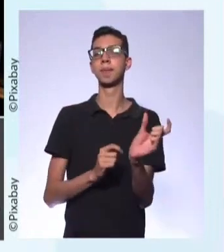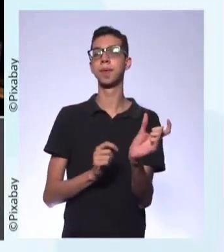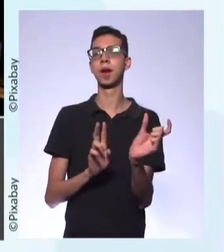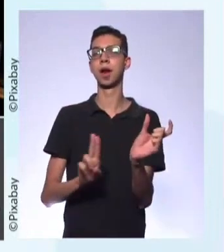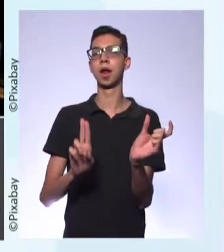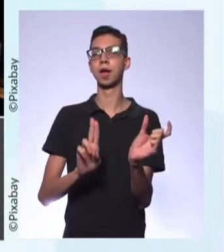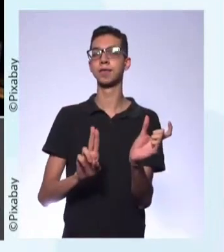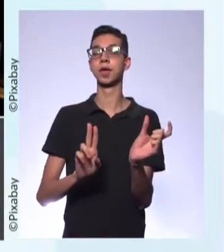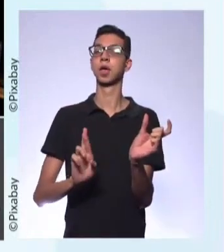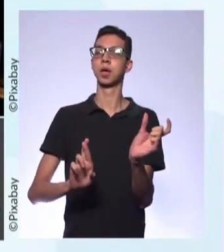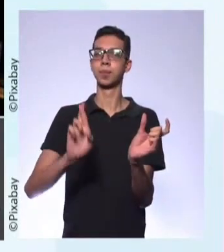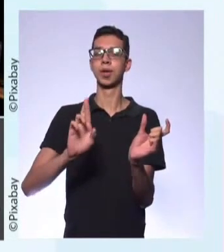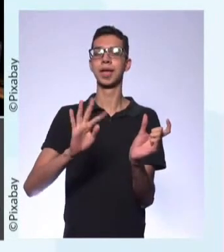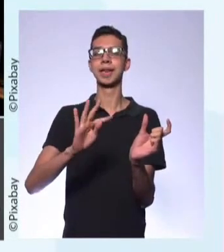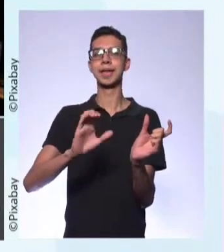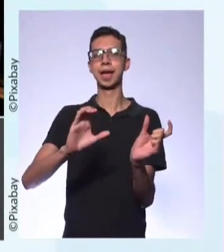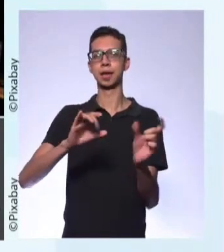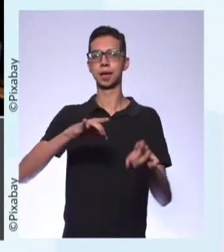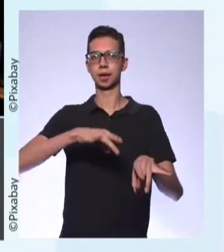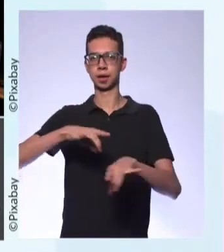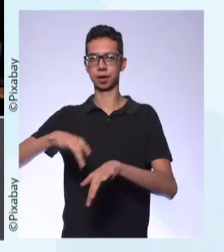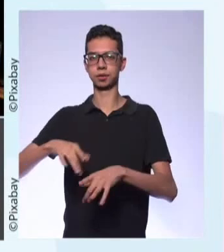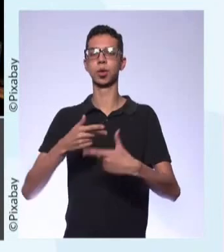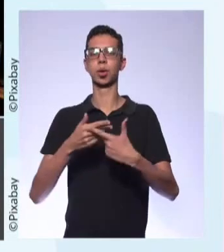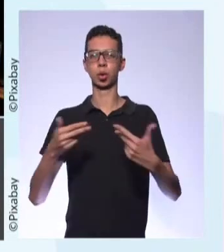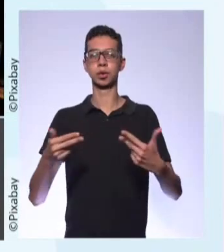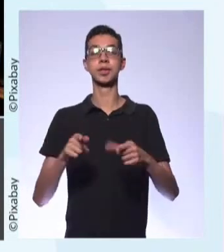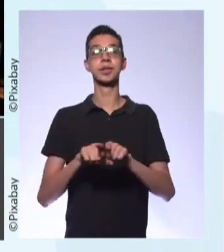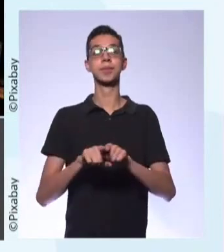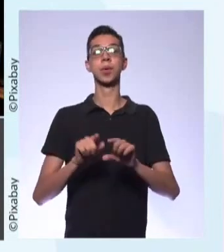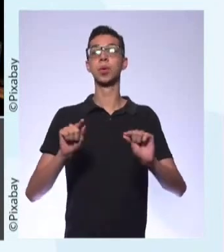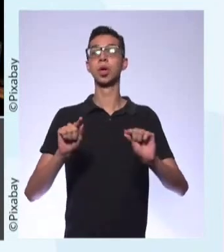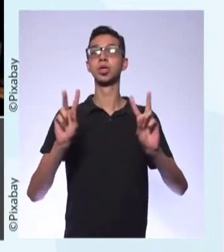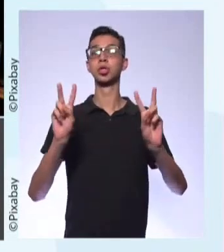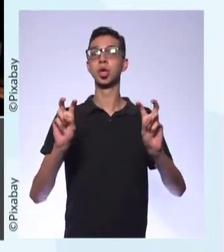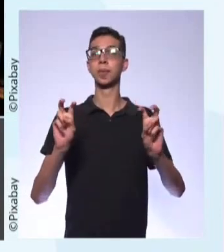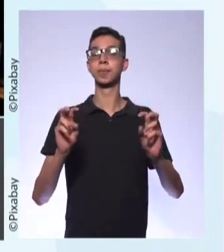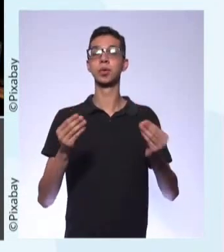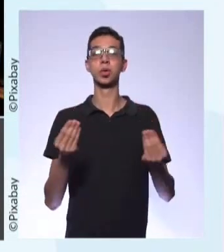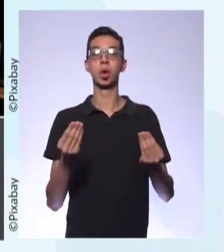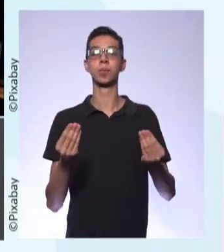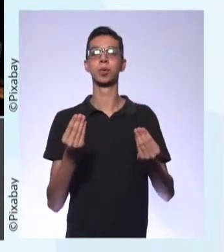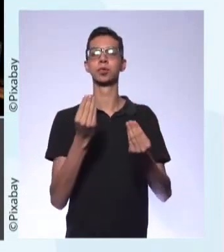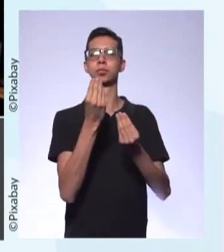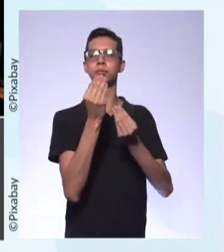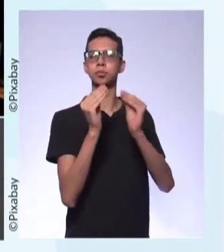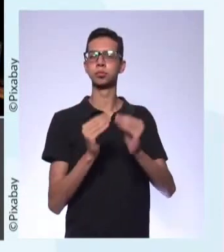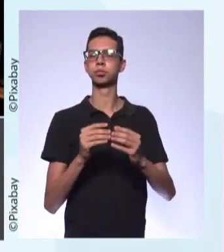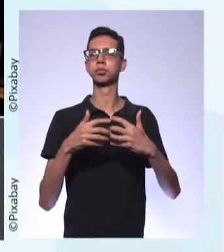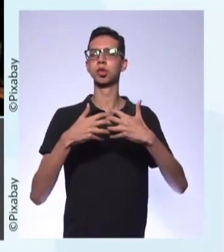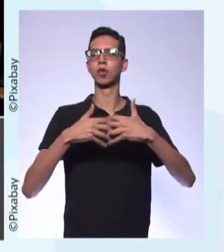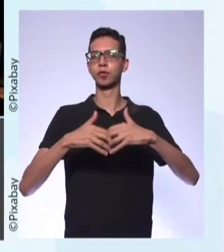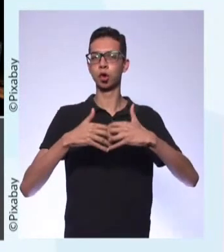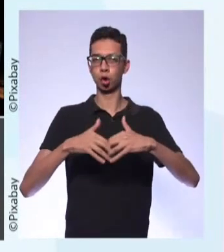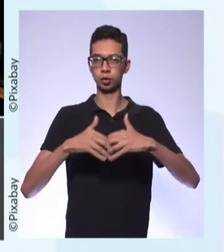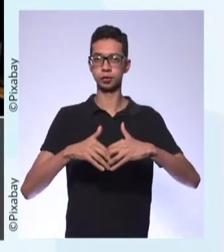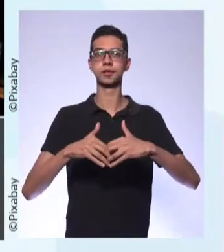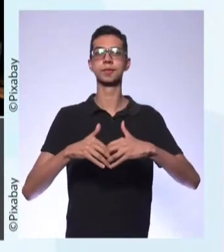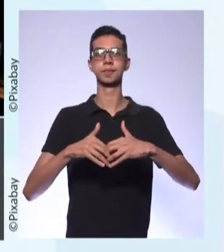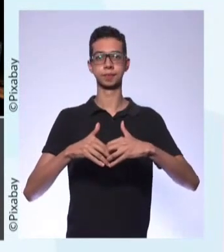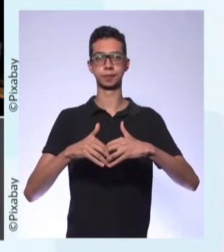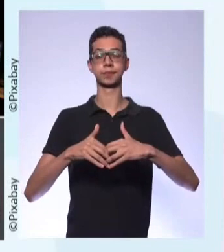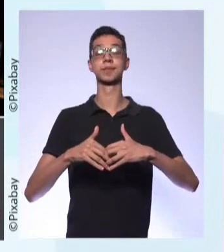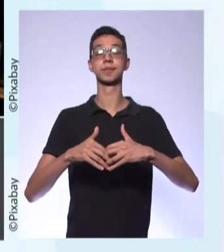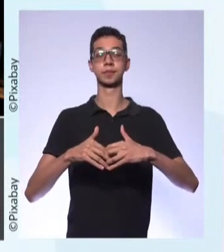processos usados na produção de bens e serviços, quanto também a implementação dessas funcionalidades em máquinas para que estas consigam